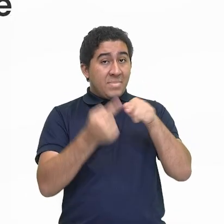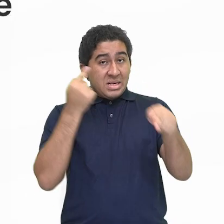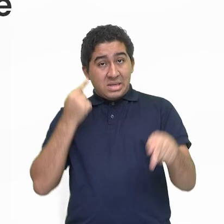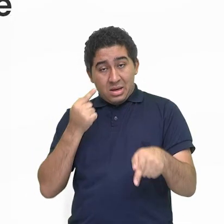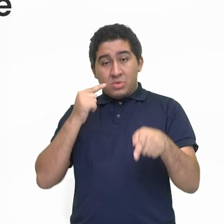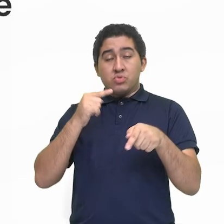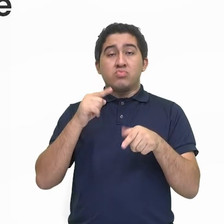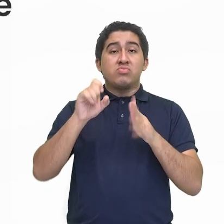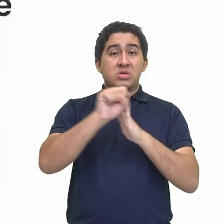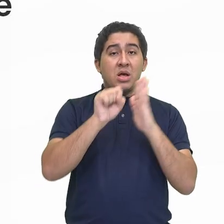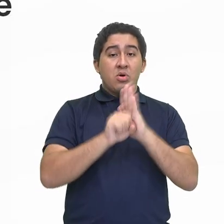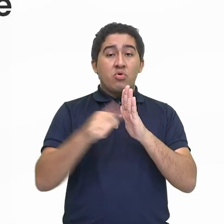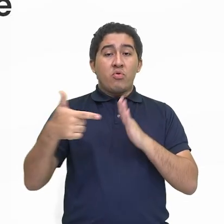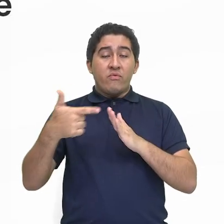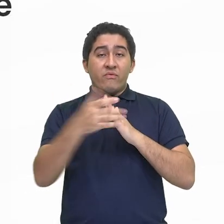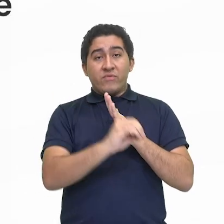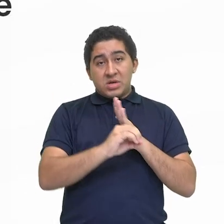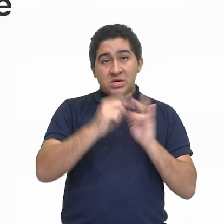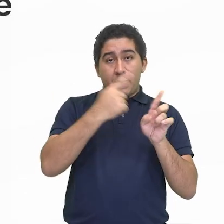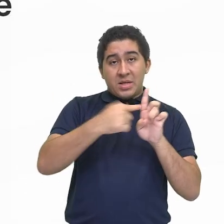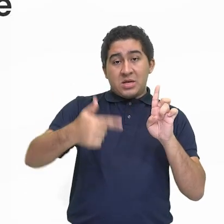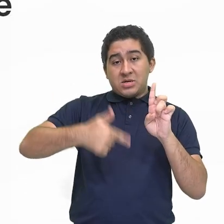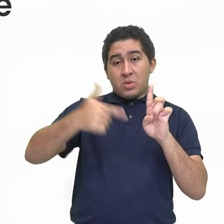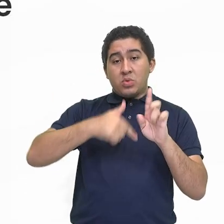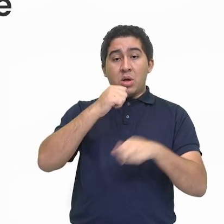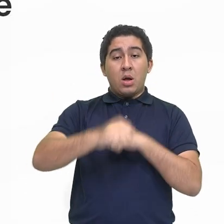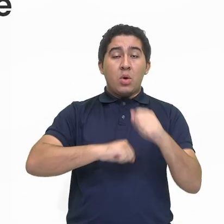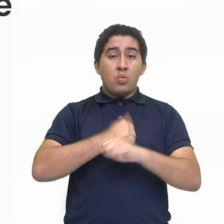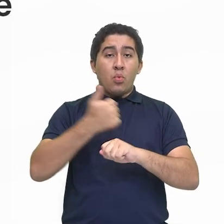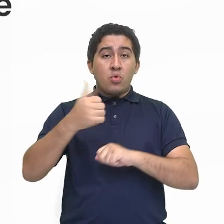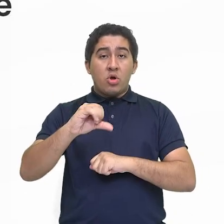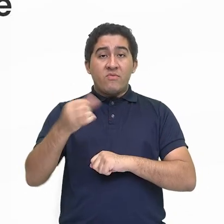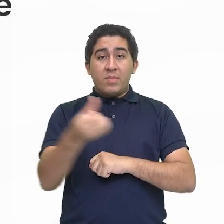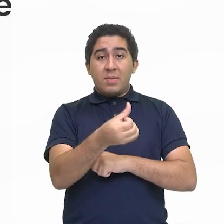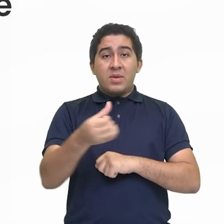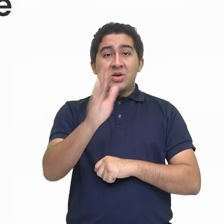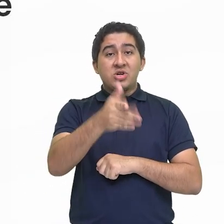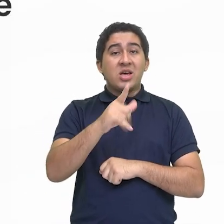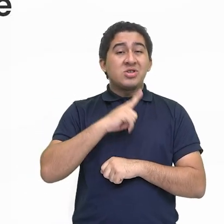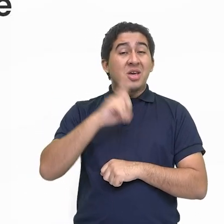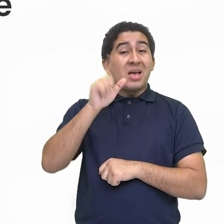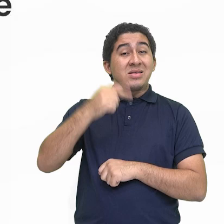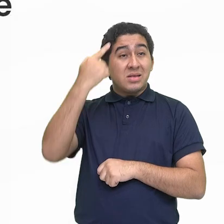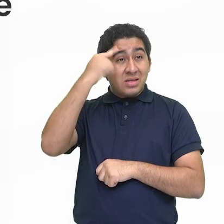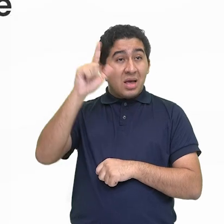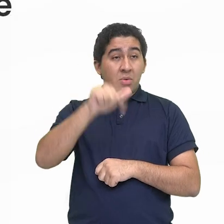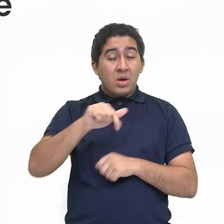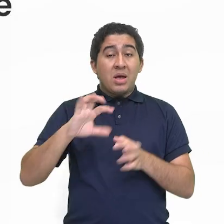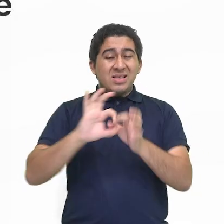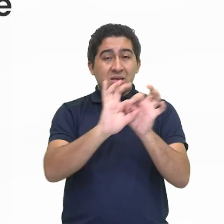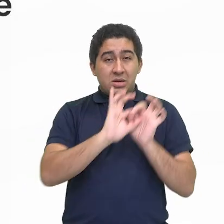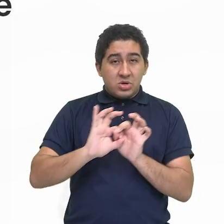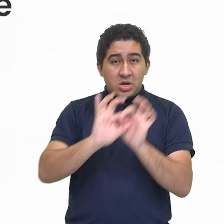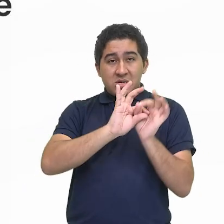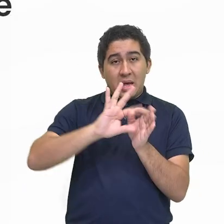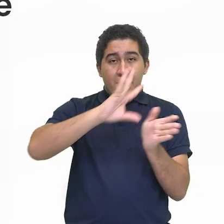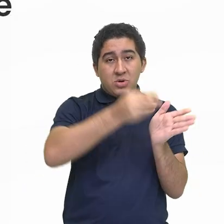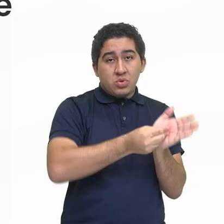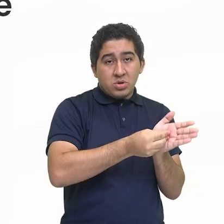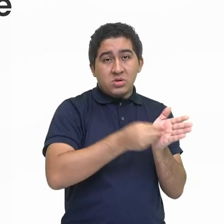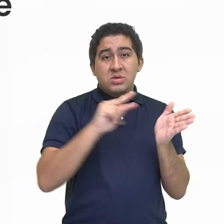metade do século XX, anos de 1960, já tinha essa ideia de internacionalizar a Amazônia, ou